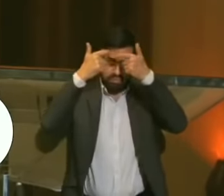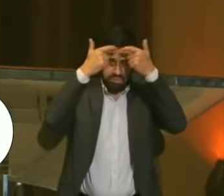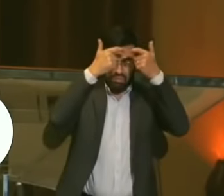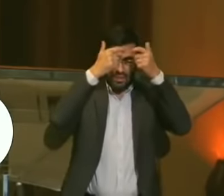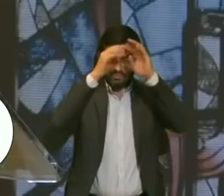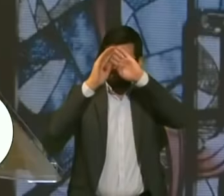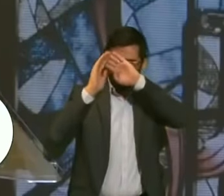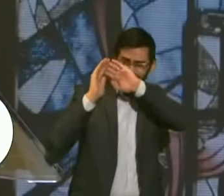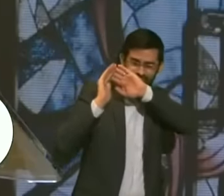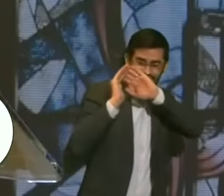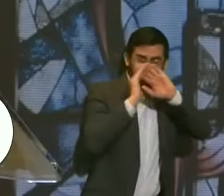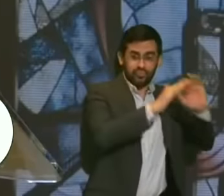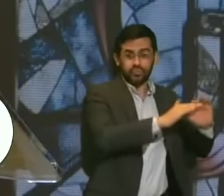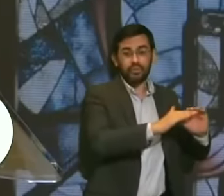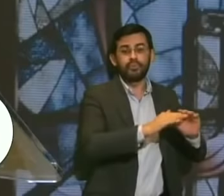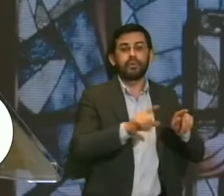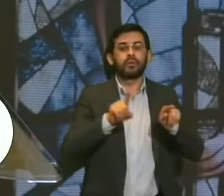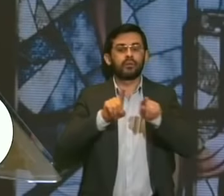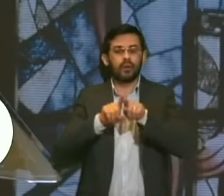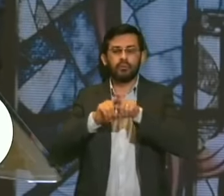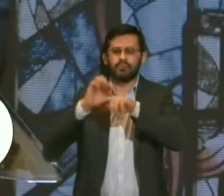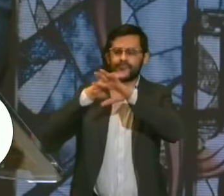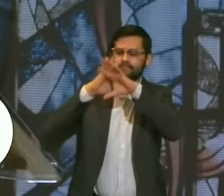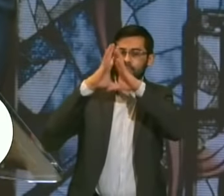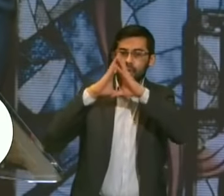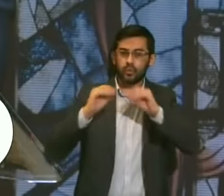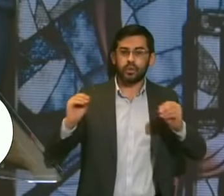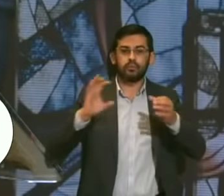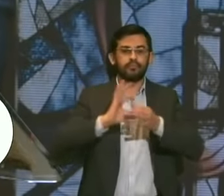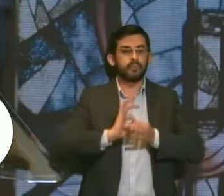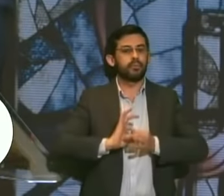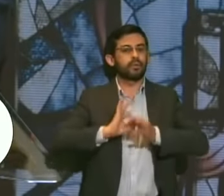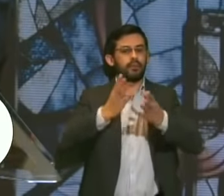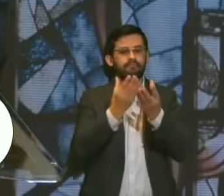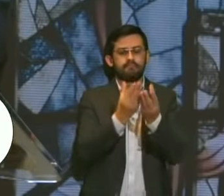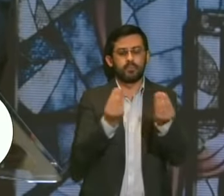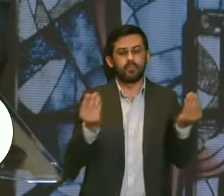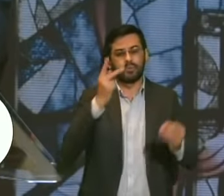Satanás construiu e a curar e libertar muitos.